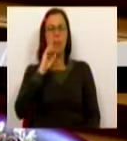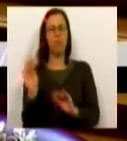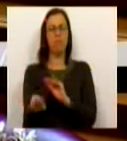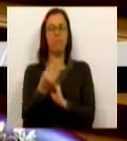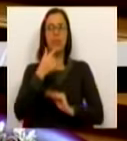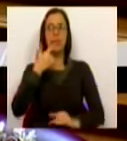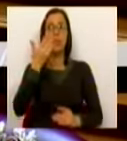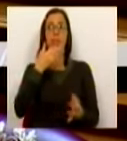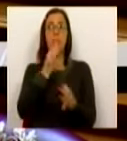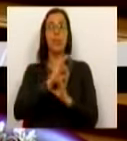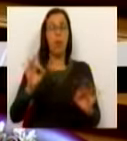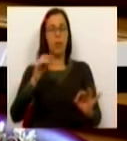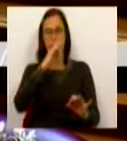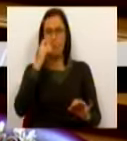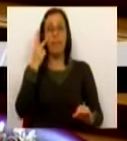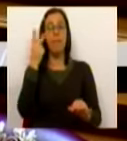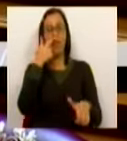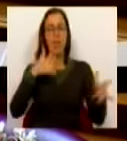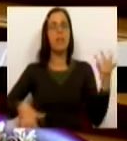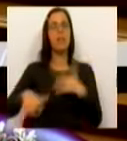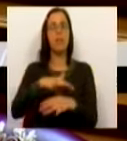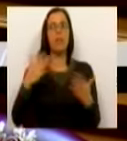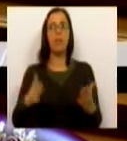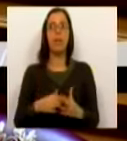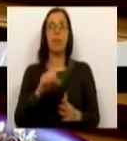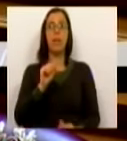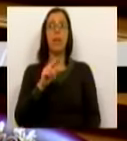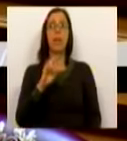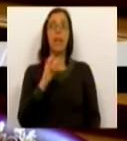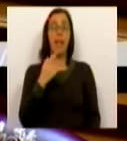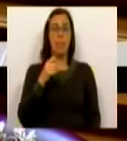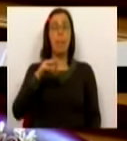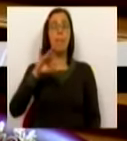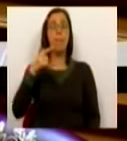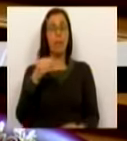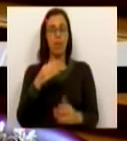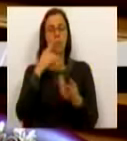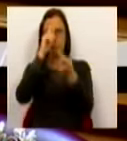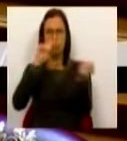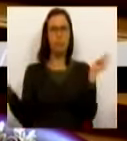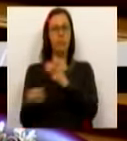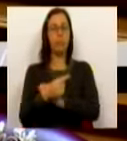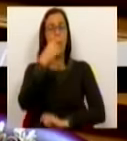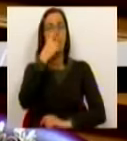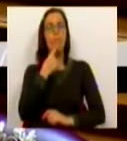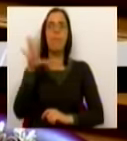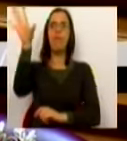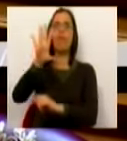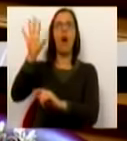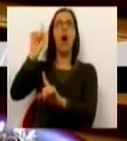singulares e extraordinárias da nossa vida cívica. Guilherme Pinto transformou radicalmente o perfil de